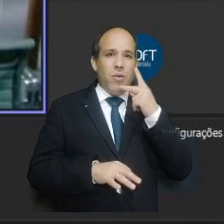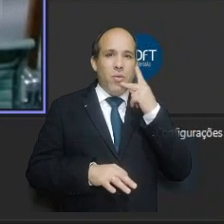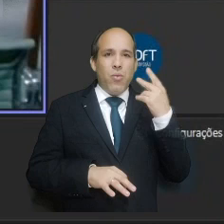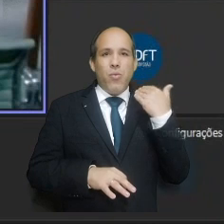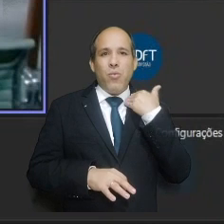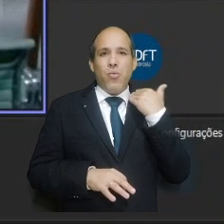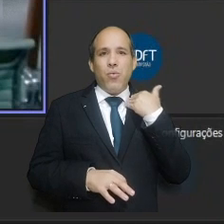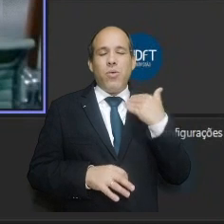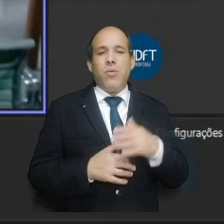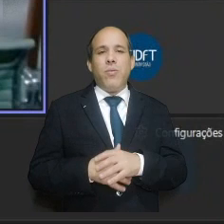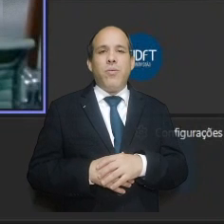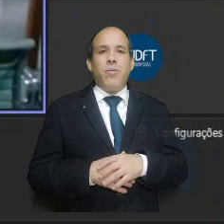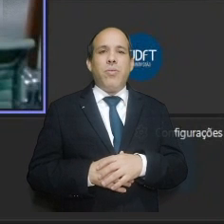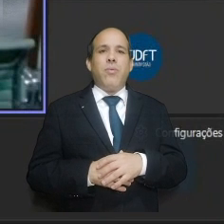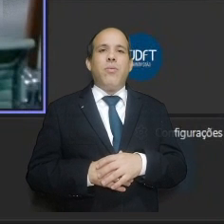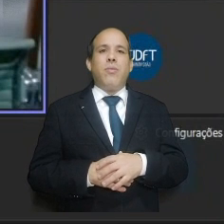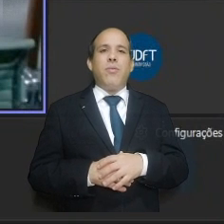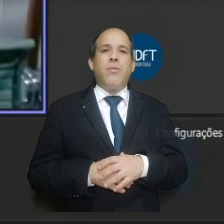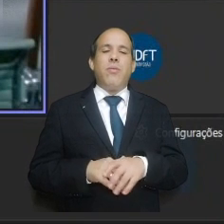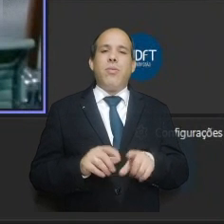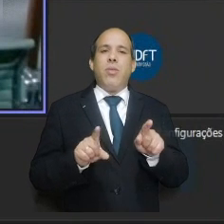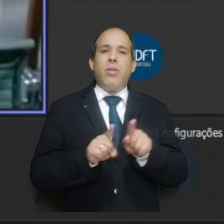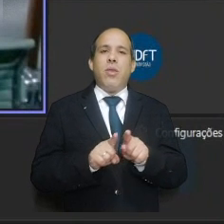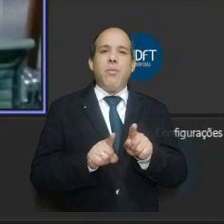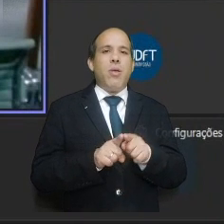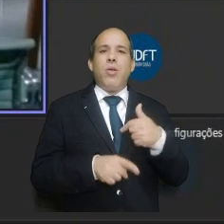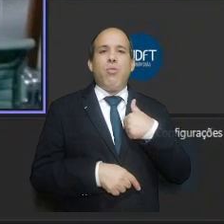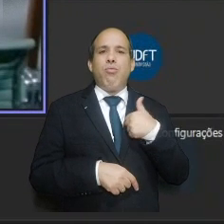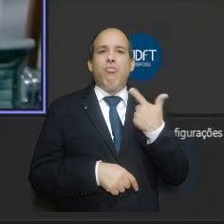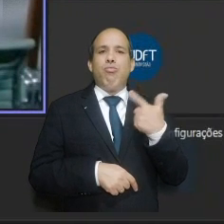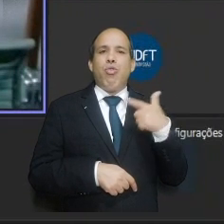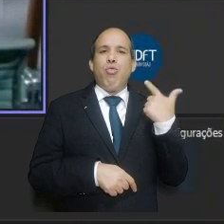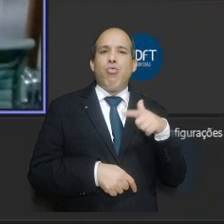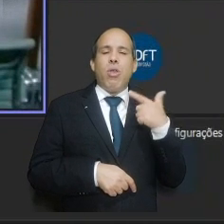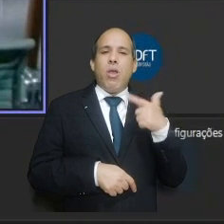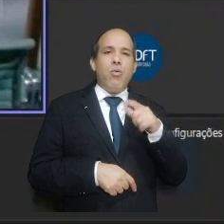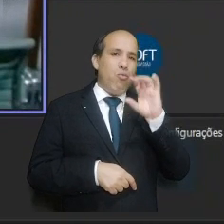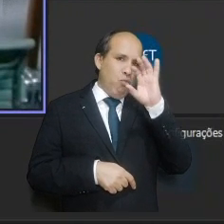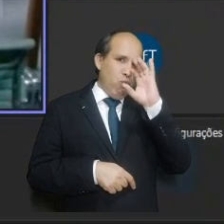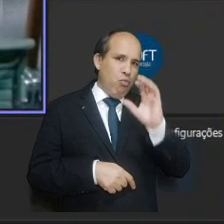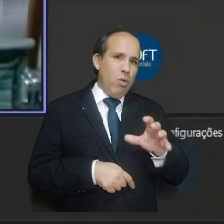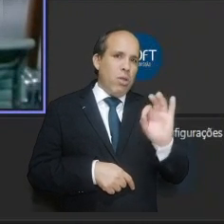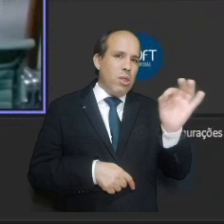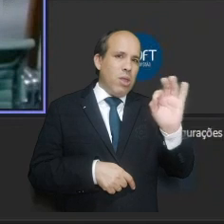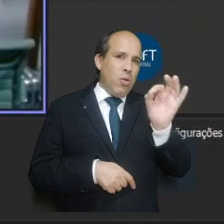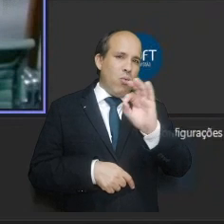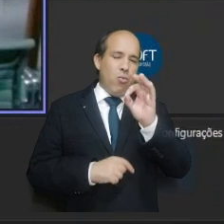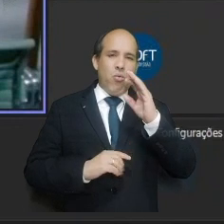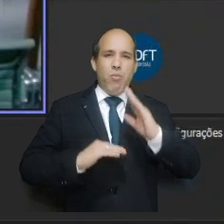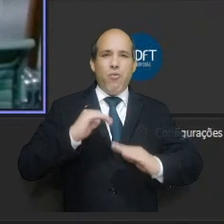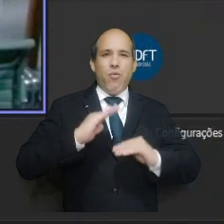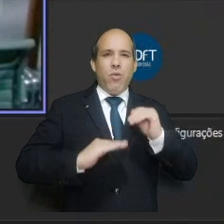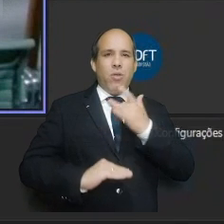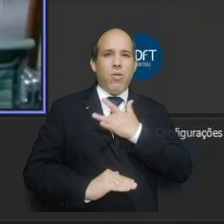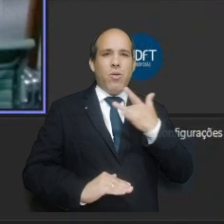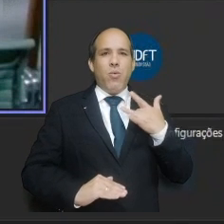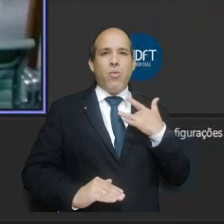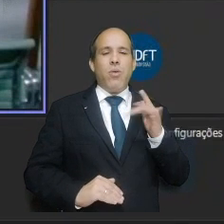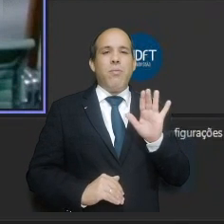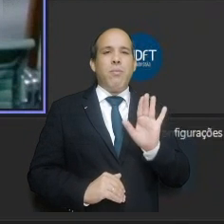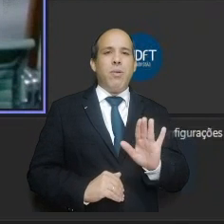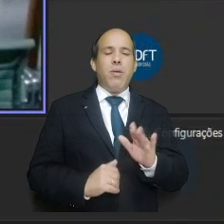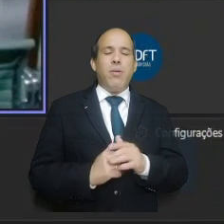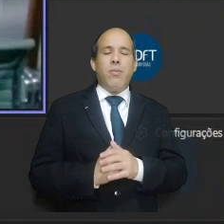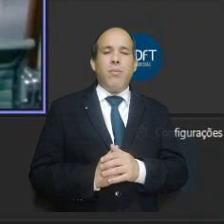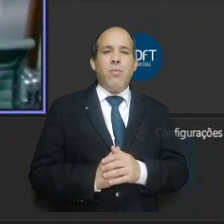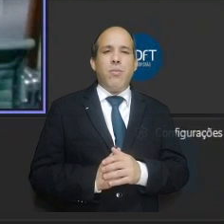frase aqui do juiz. E aí, ouso, não estou aqui julgando a conduta de nenhum profissional